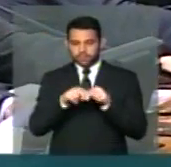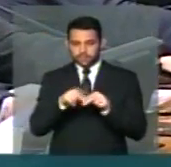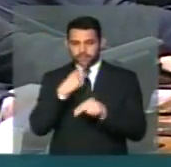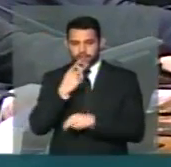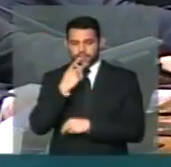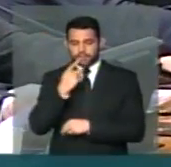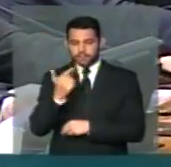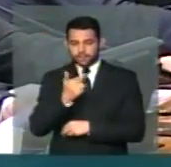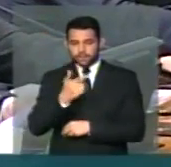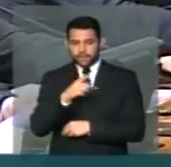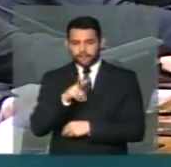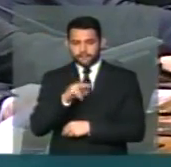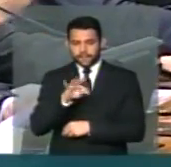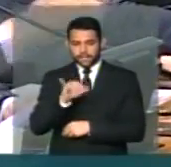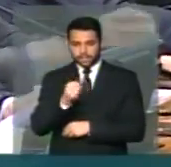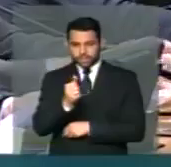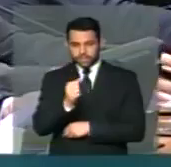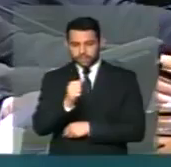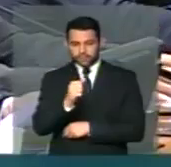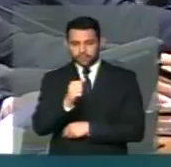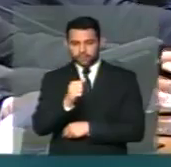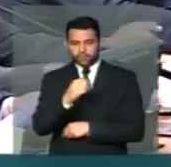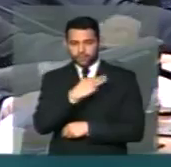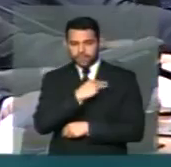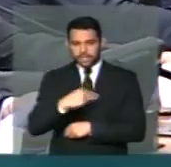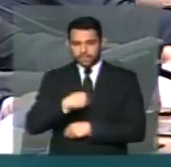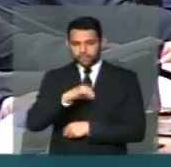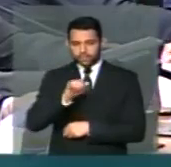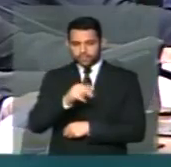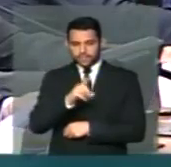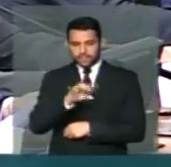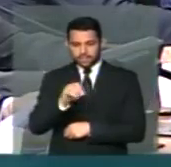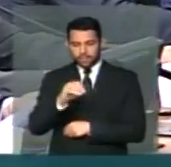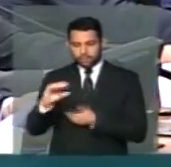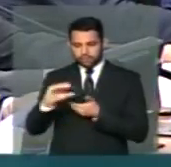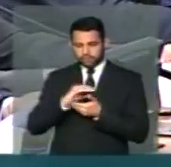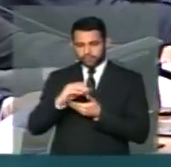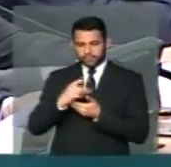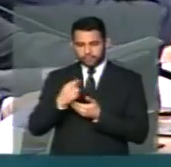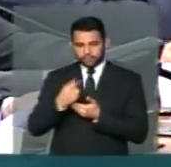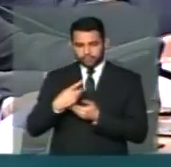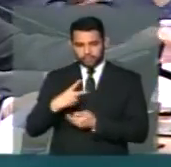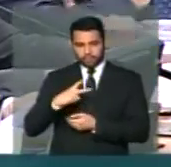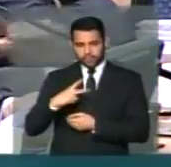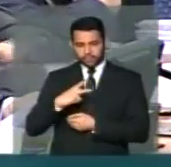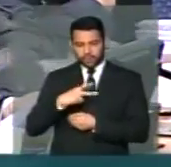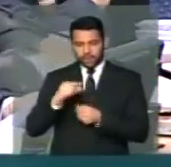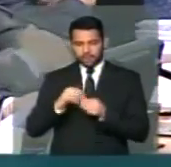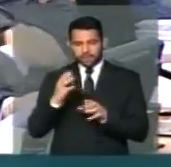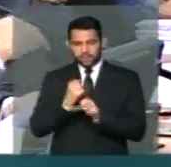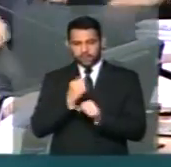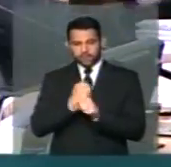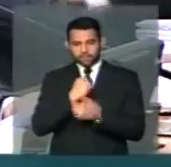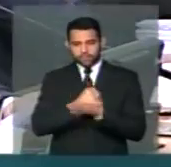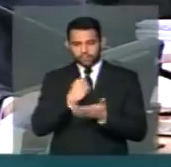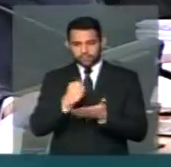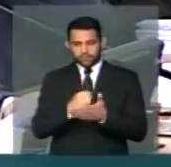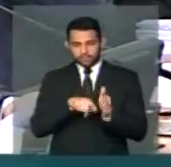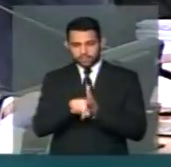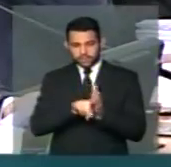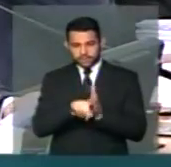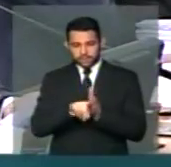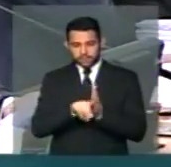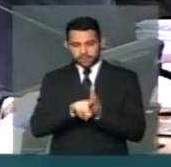segundo a Veja, é que o ex-ministro Dirceu recebeu despesas pessoais a partir de simulação de contratos de consultoria. Ao